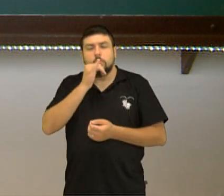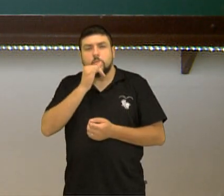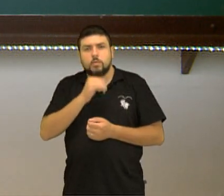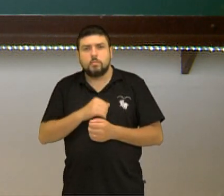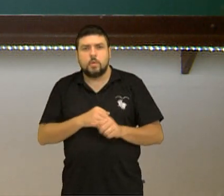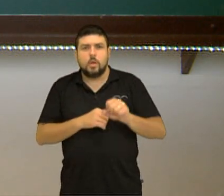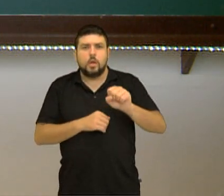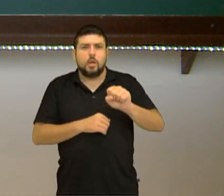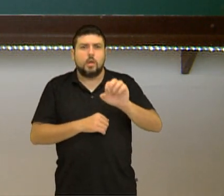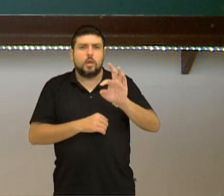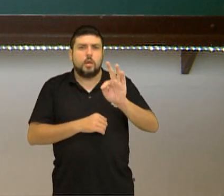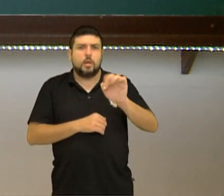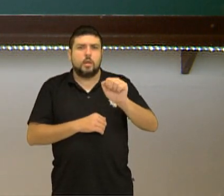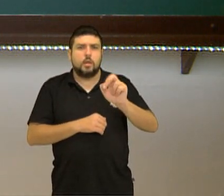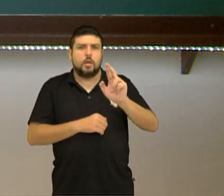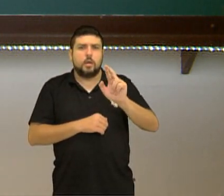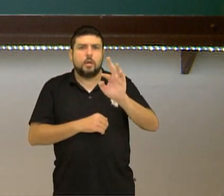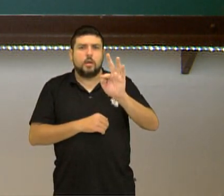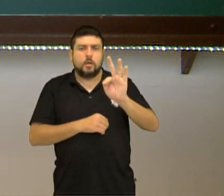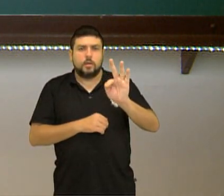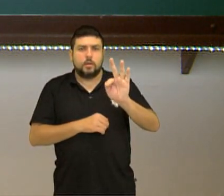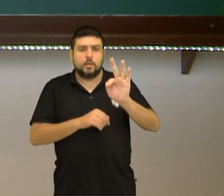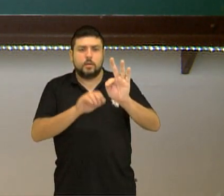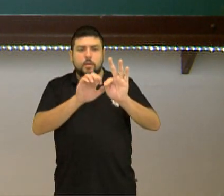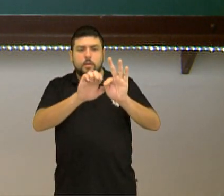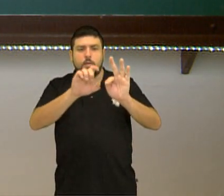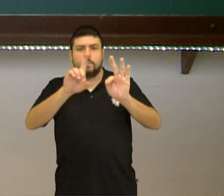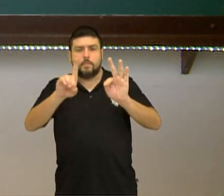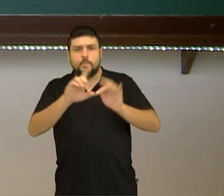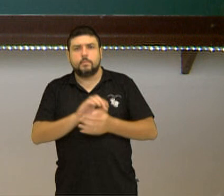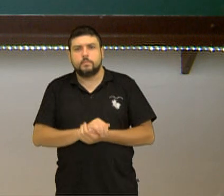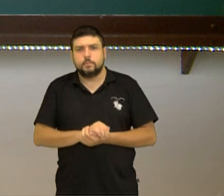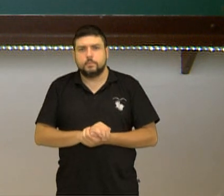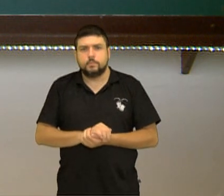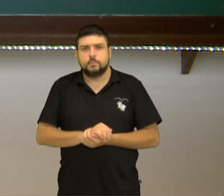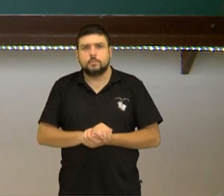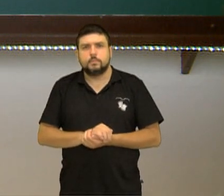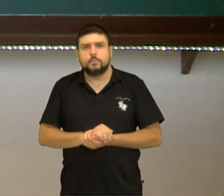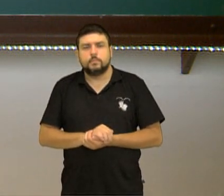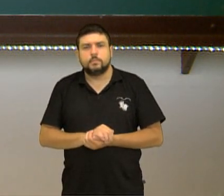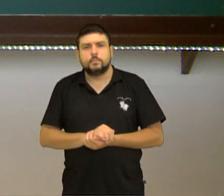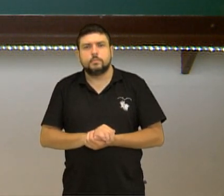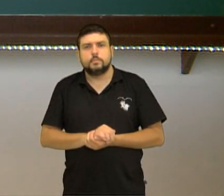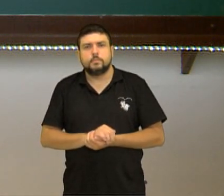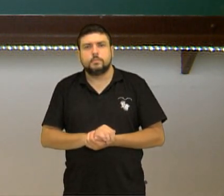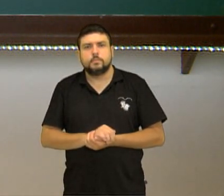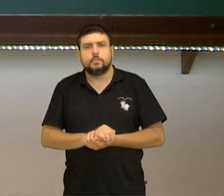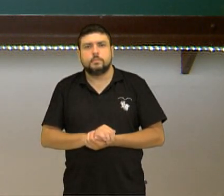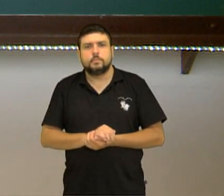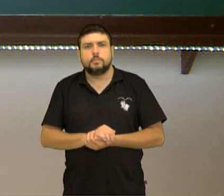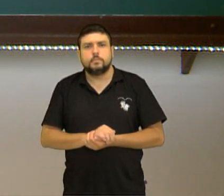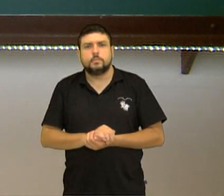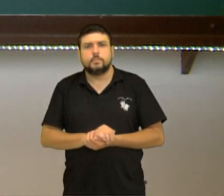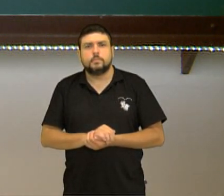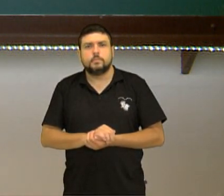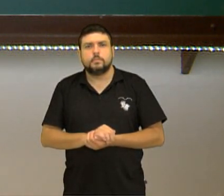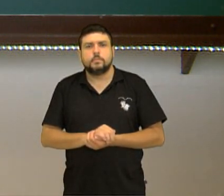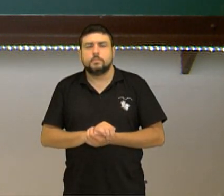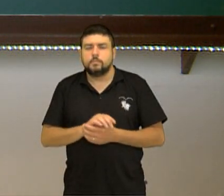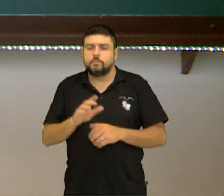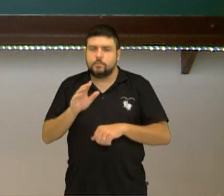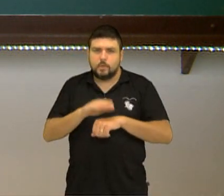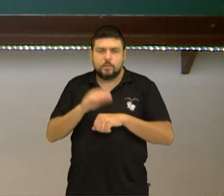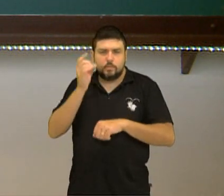start, começar. Start, started, started. Só por o ed. Beleza? Então é mais